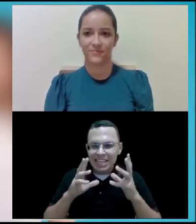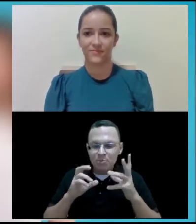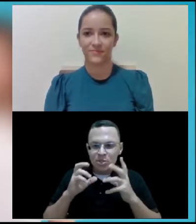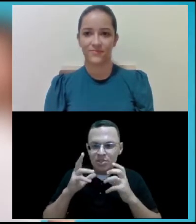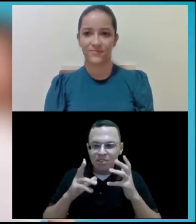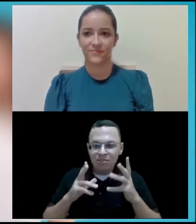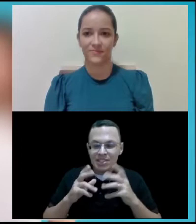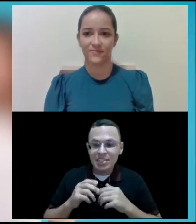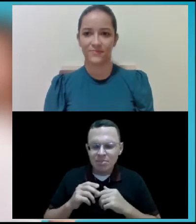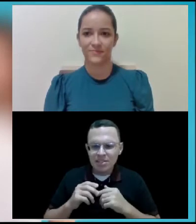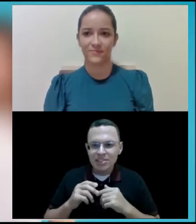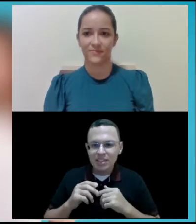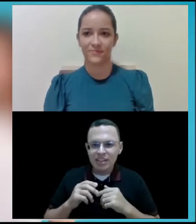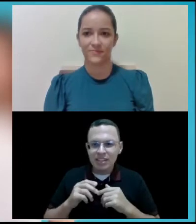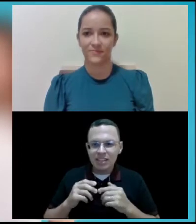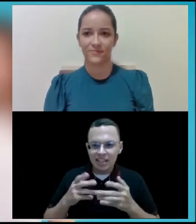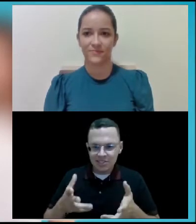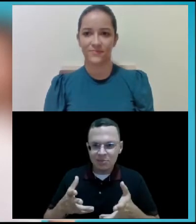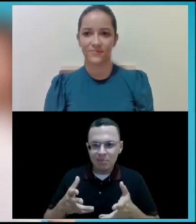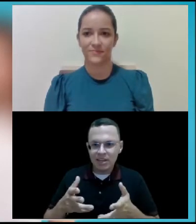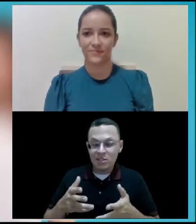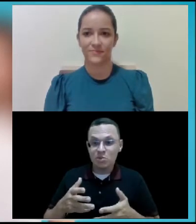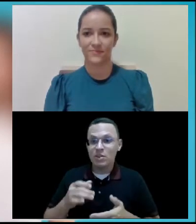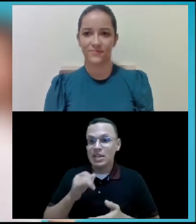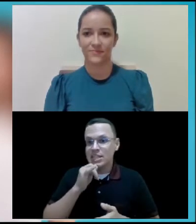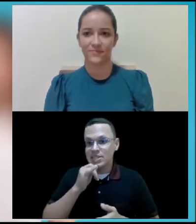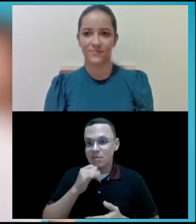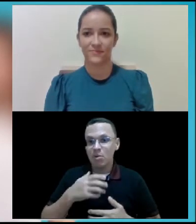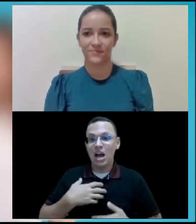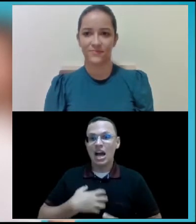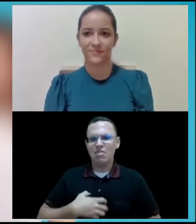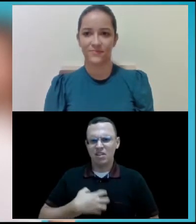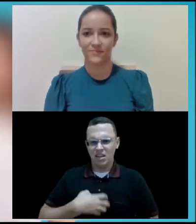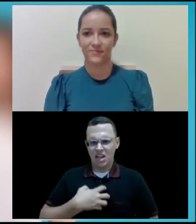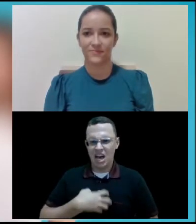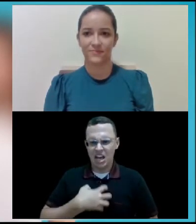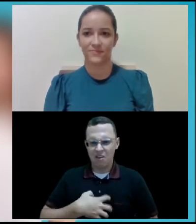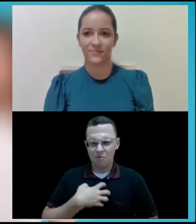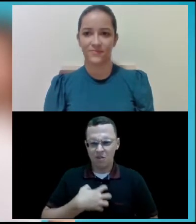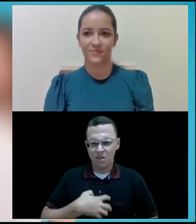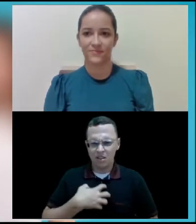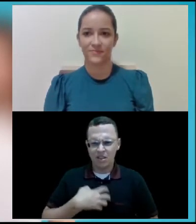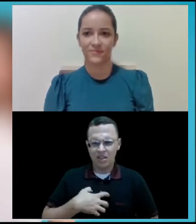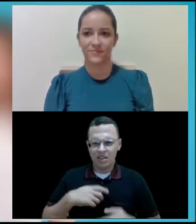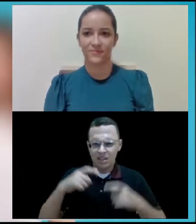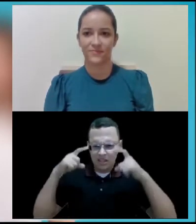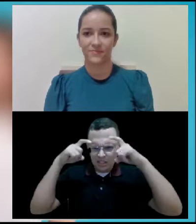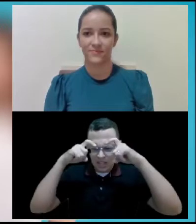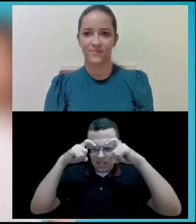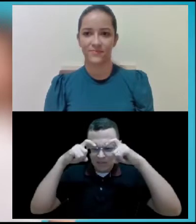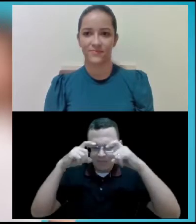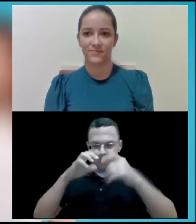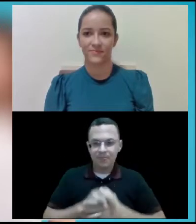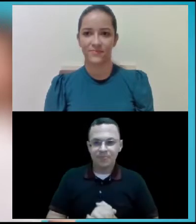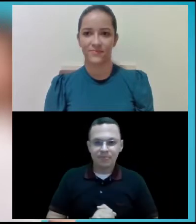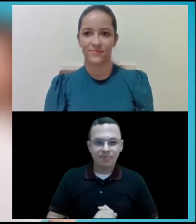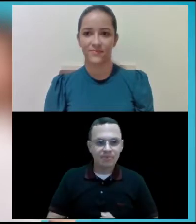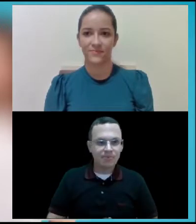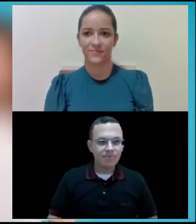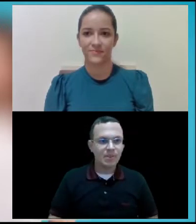que as pessoas que fazem Libras, elas expressam. Exemplo, raiva, raiva, tá?